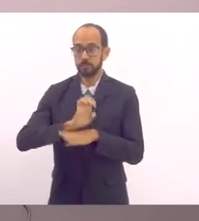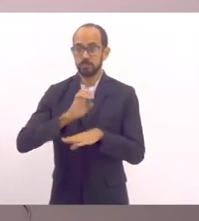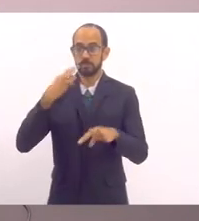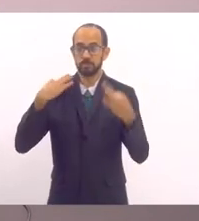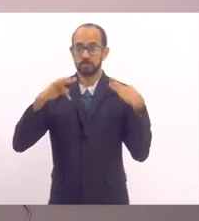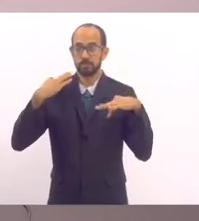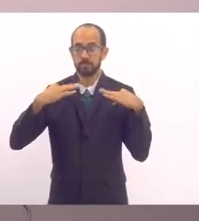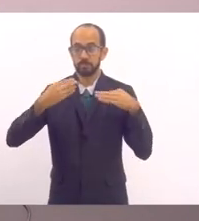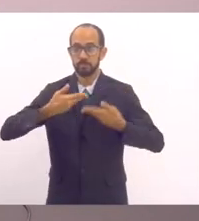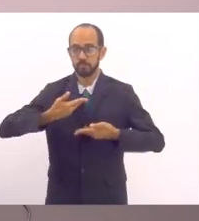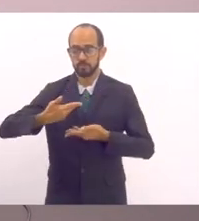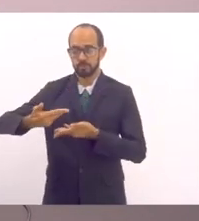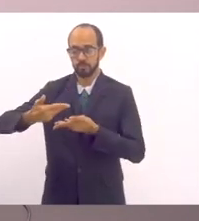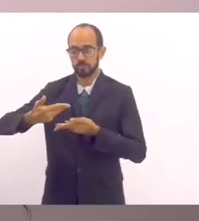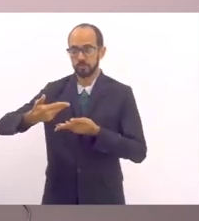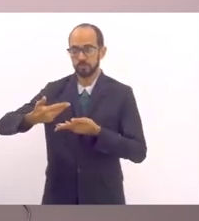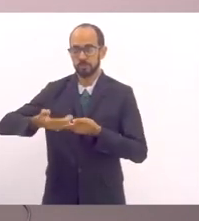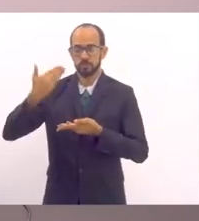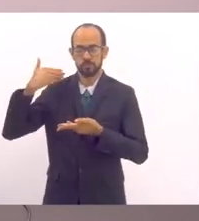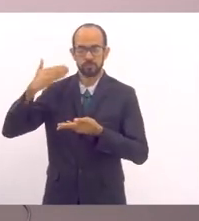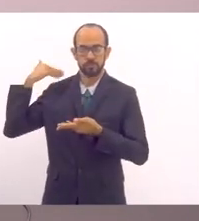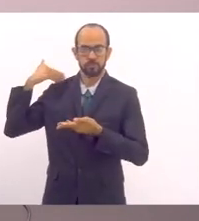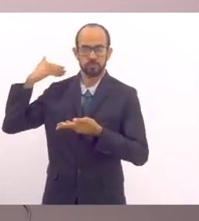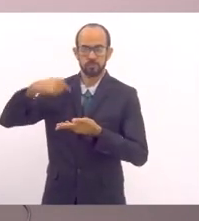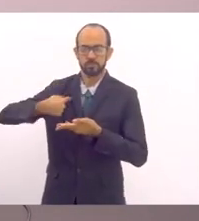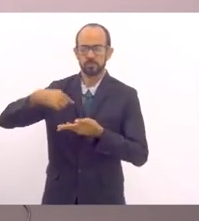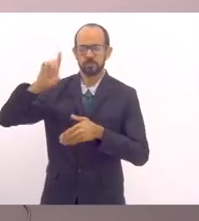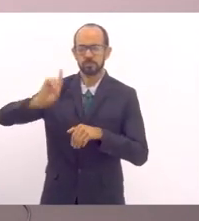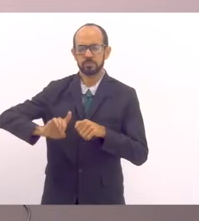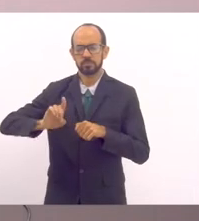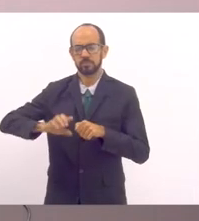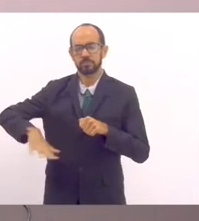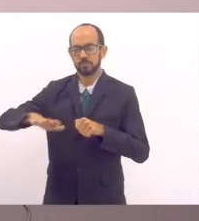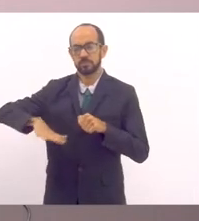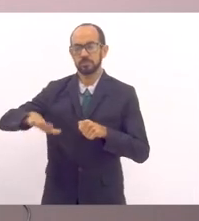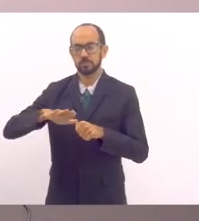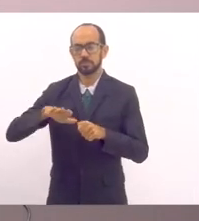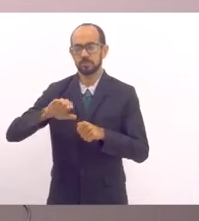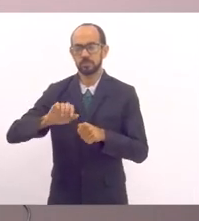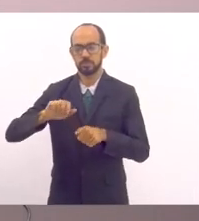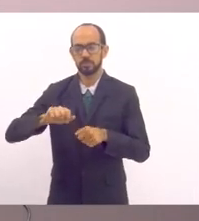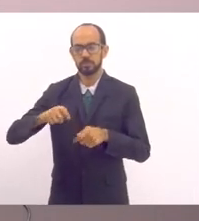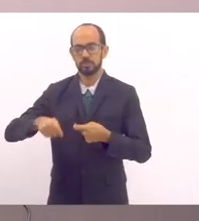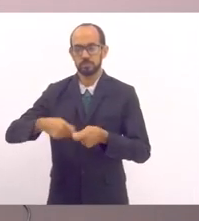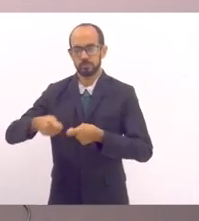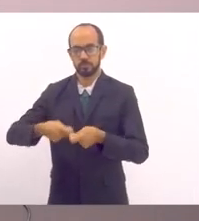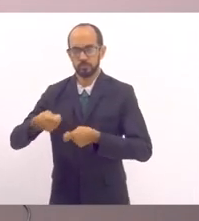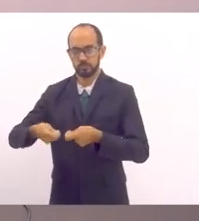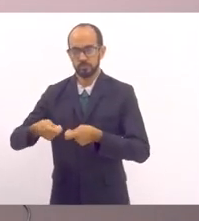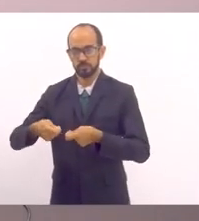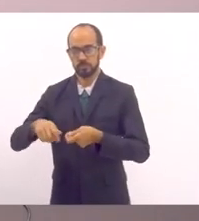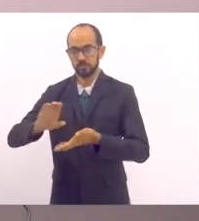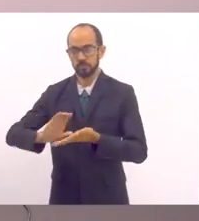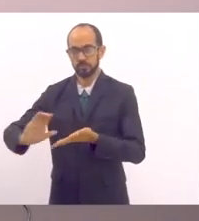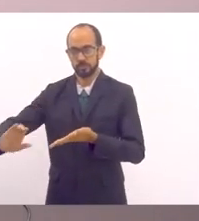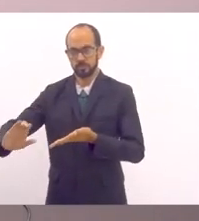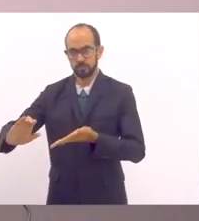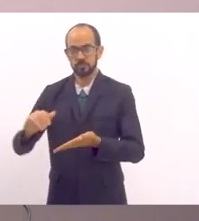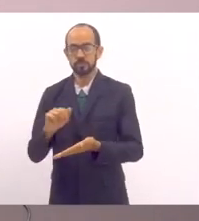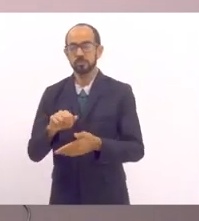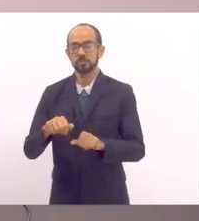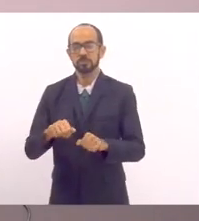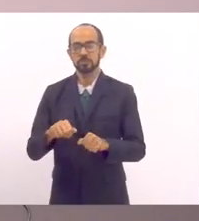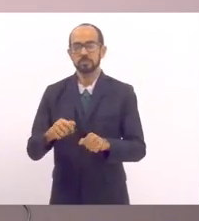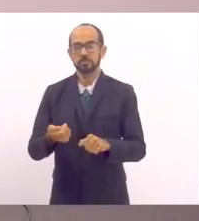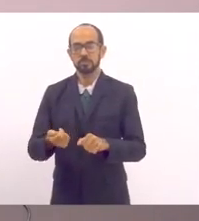Ricardo, me convidou à época, eu fui diretor-geral de Administração e Finanças, na recém-criada Secretaria de Estado do Turismo. Mas ela foi o quê? Ela